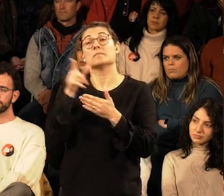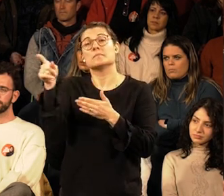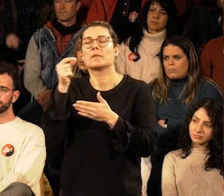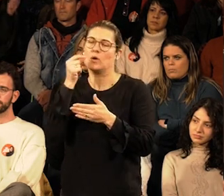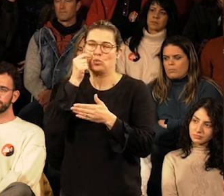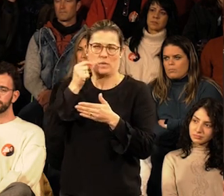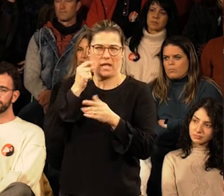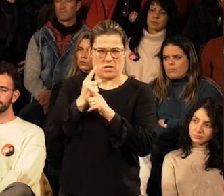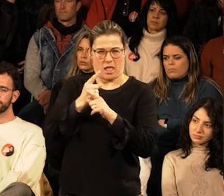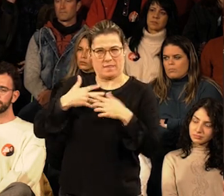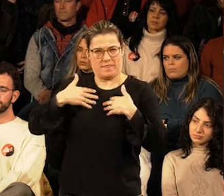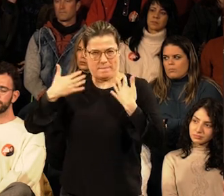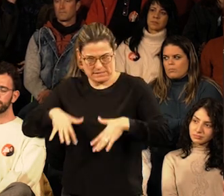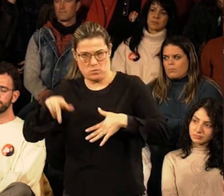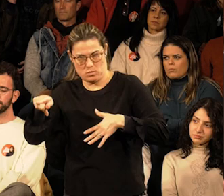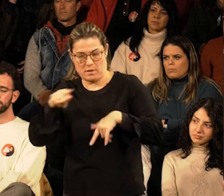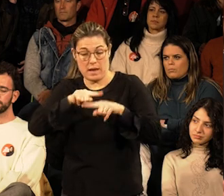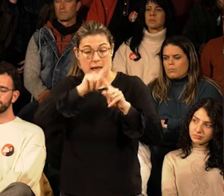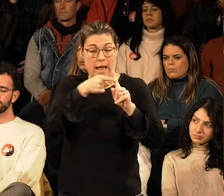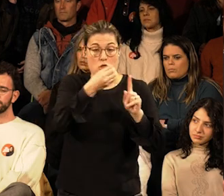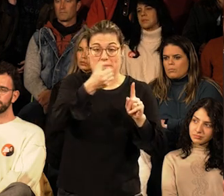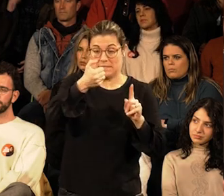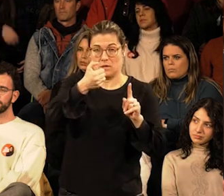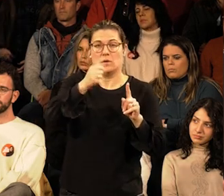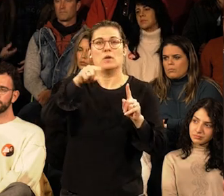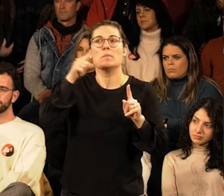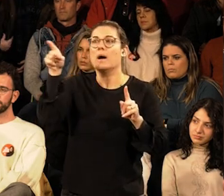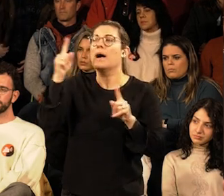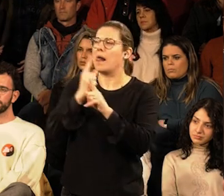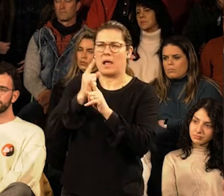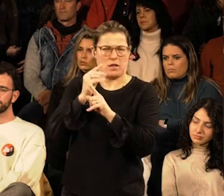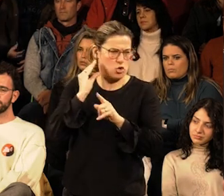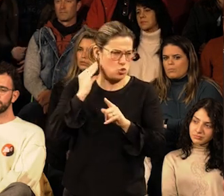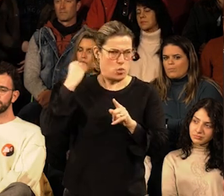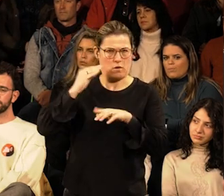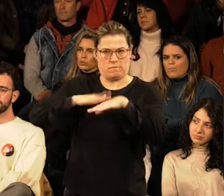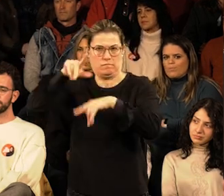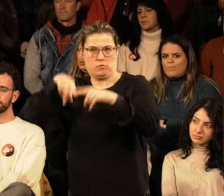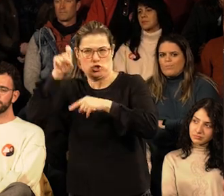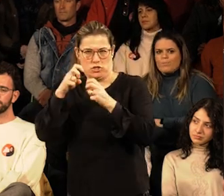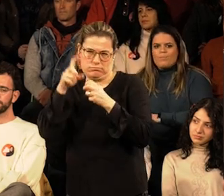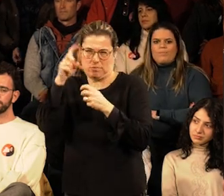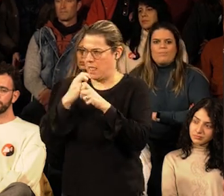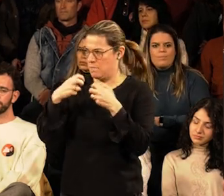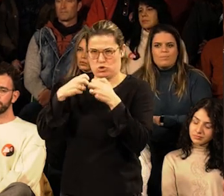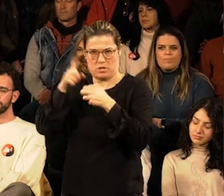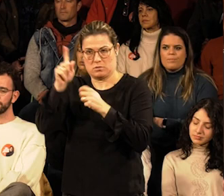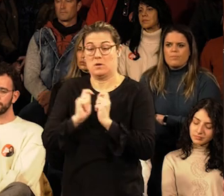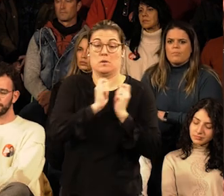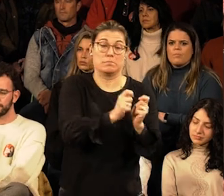Guterres terminou em 2005 Durão Barroso fugir para Bruxelas entregando aça